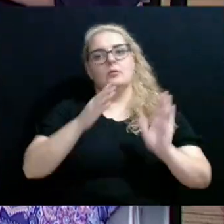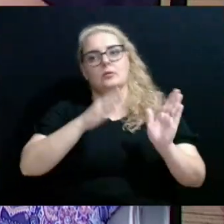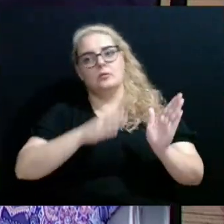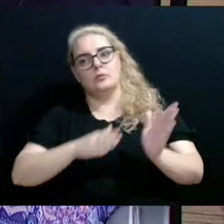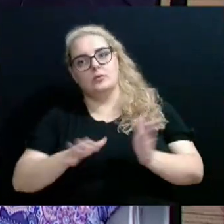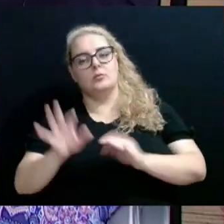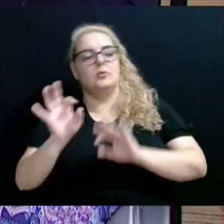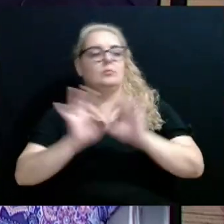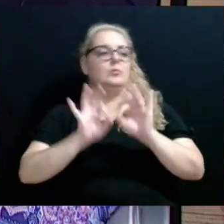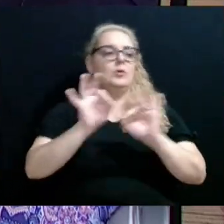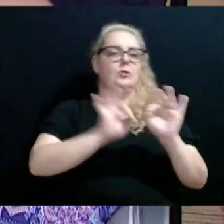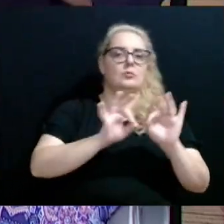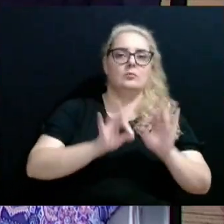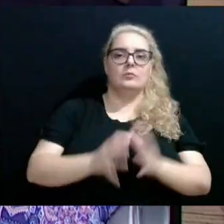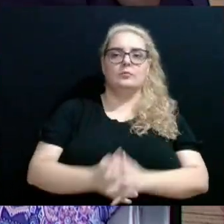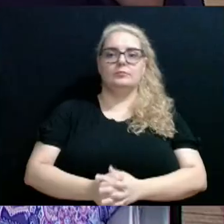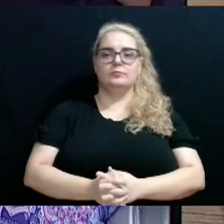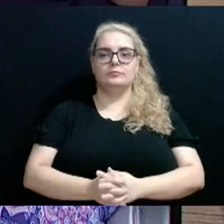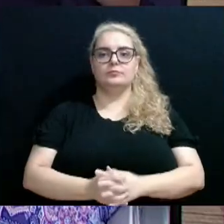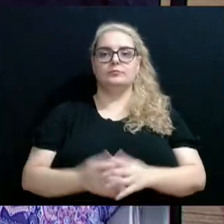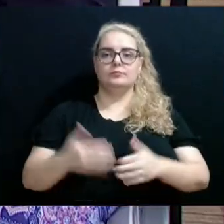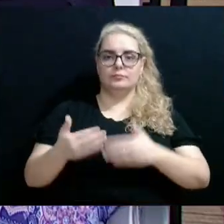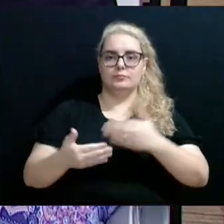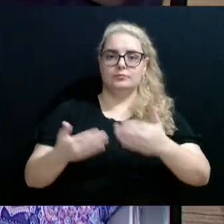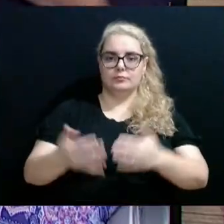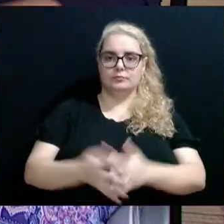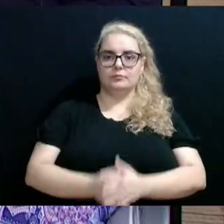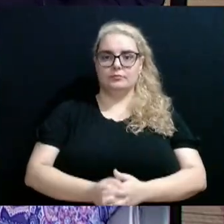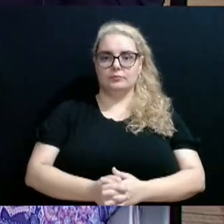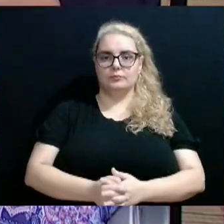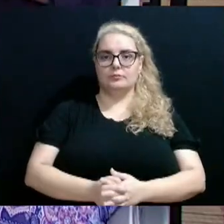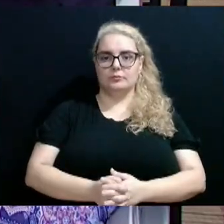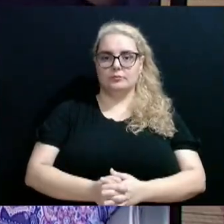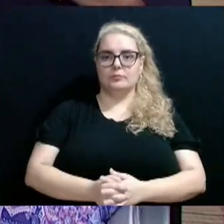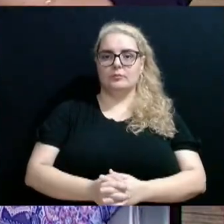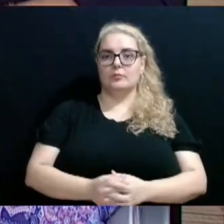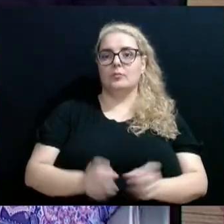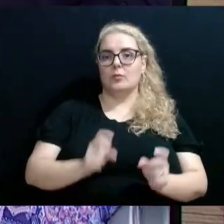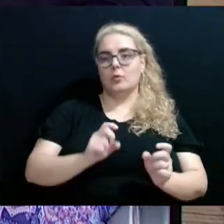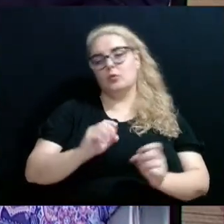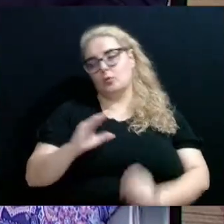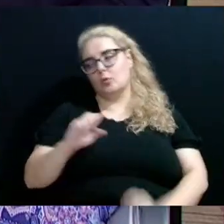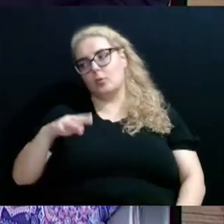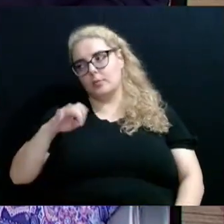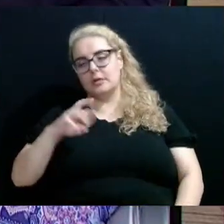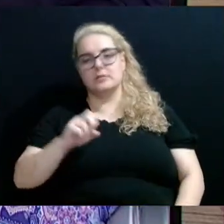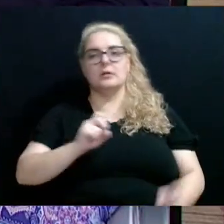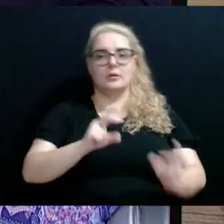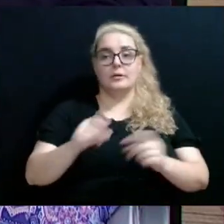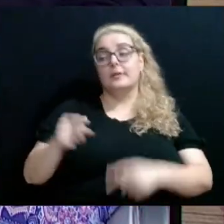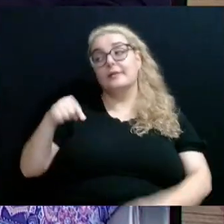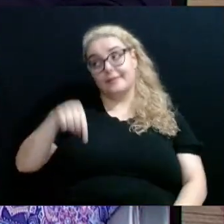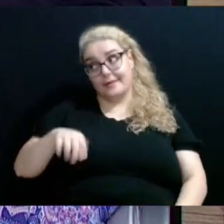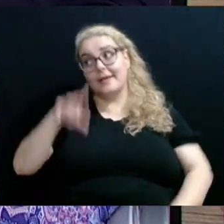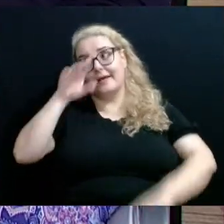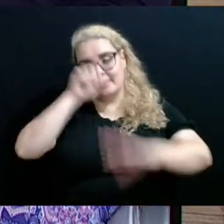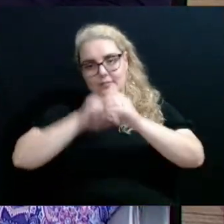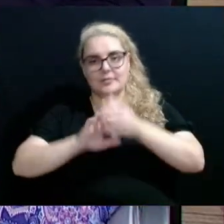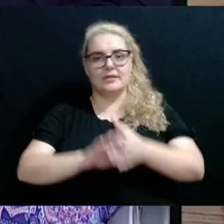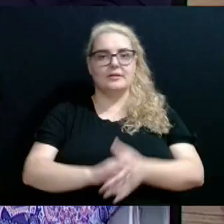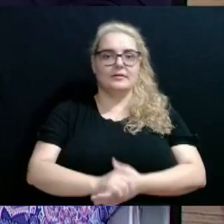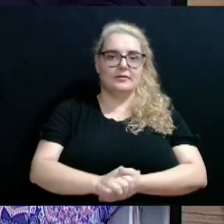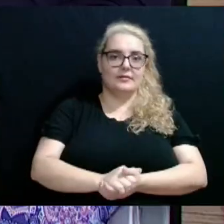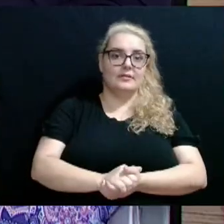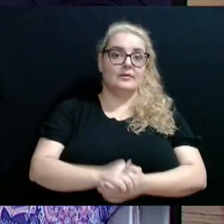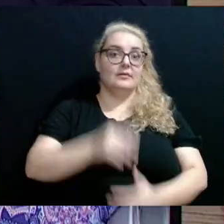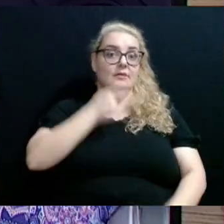todo esse trâmite do comercial, que aí foi algo que eu tive que aprender, né? Sim. Falando em